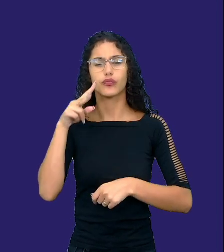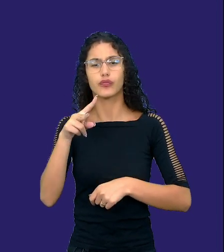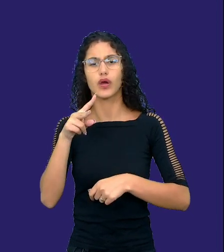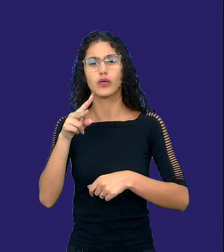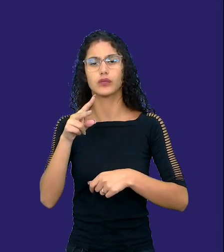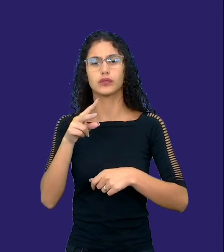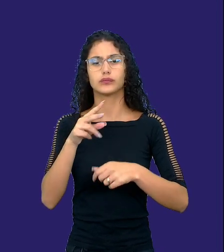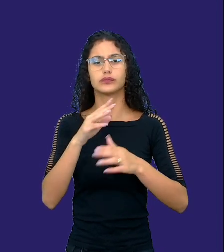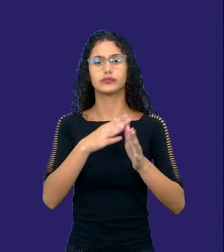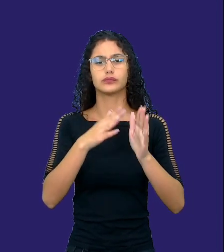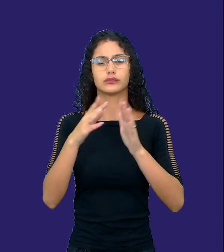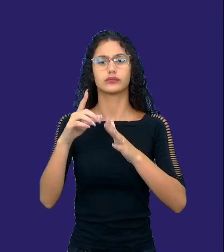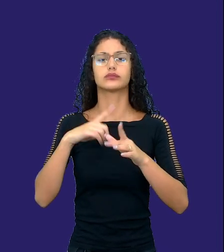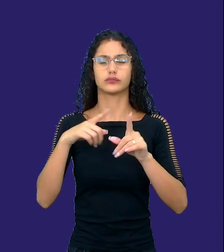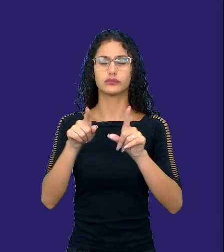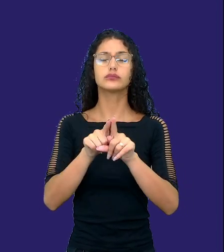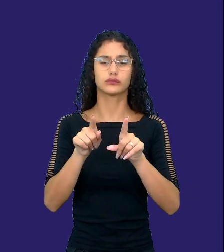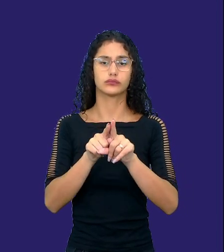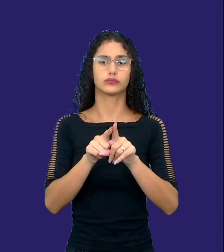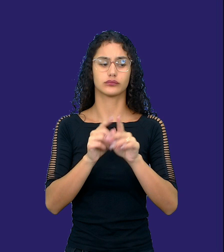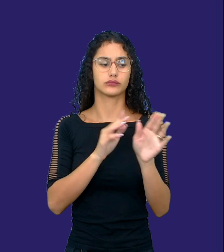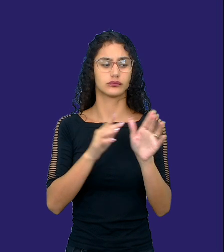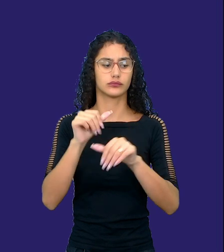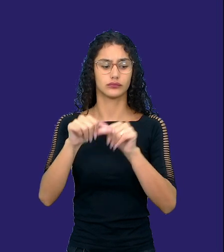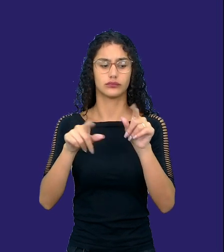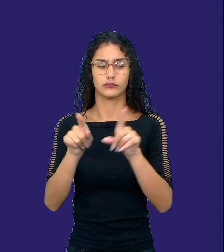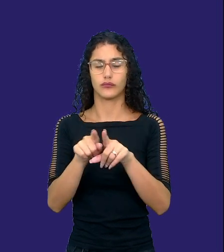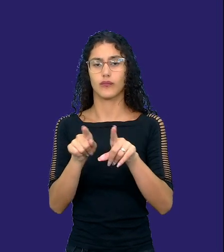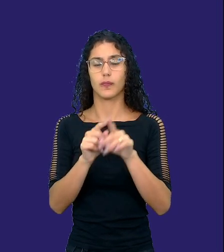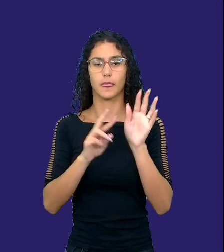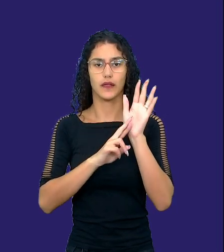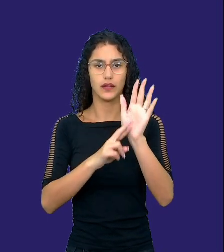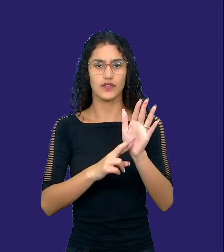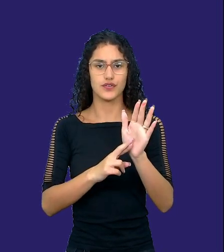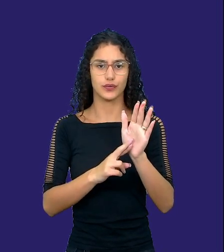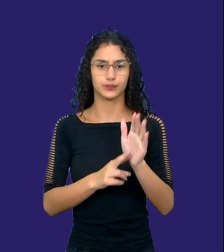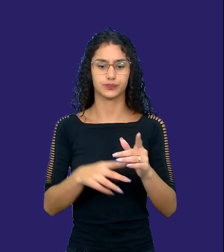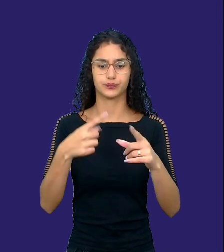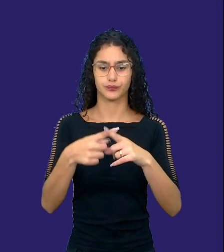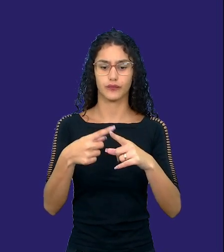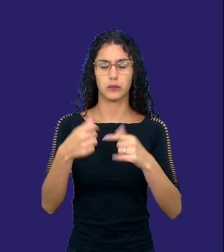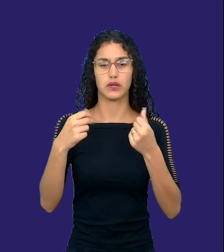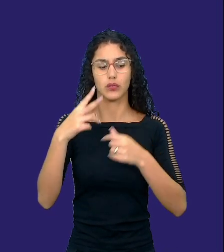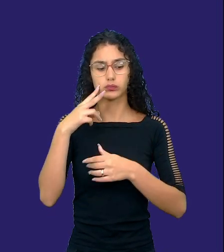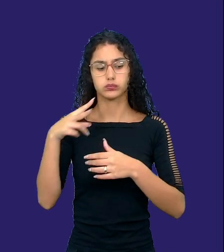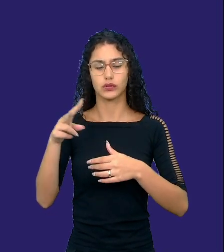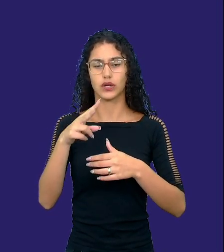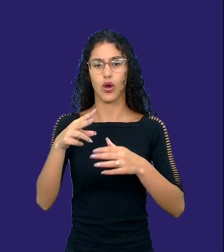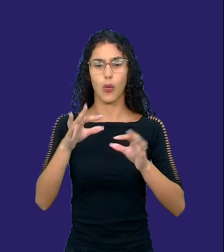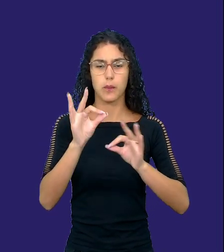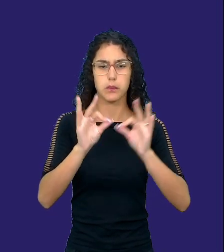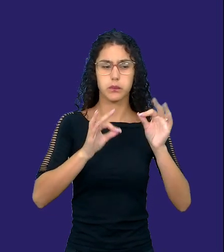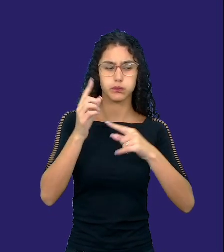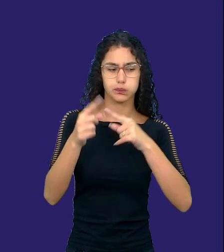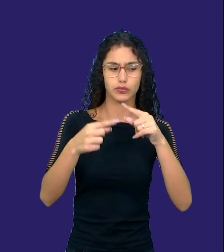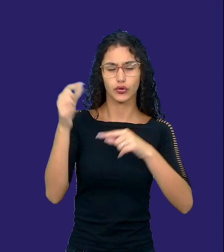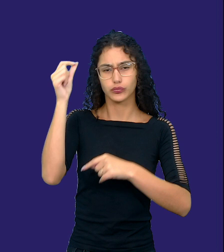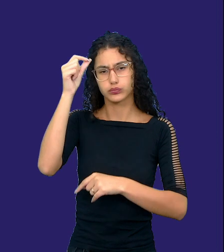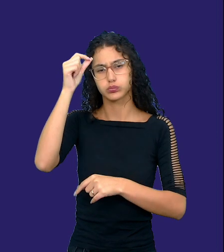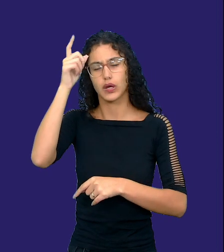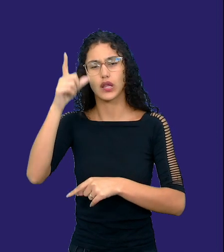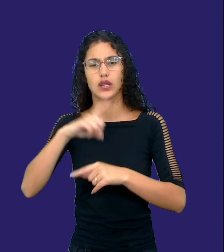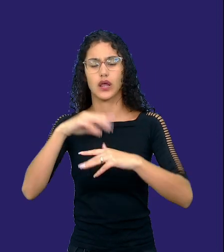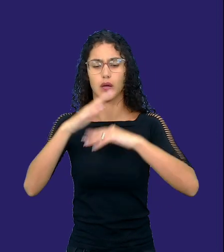as séries anteriores ou posteriores a que eu leciono? Por que que eu tenho que olhar esses objetos de conhecimento,